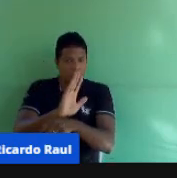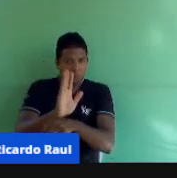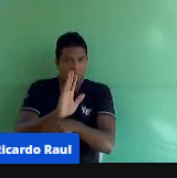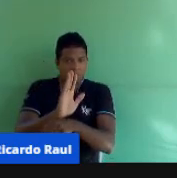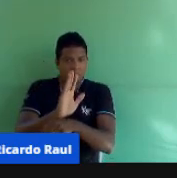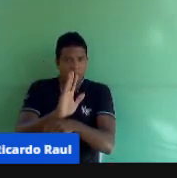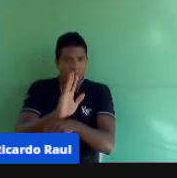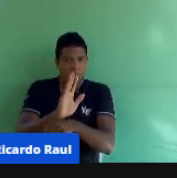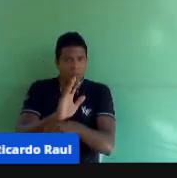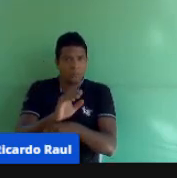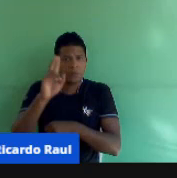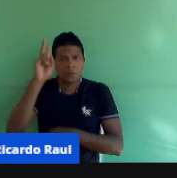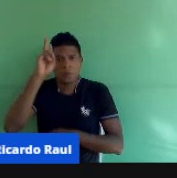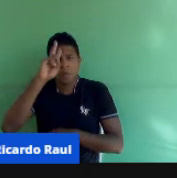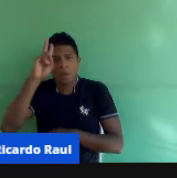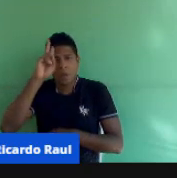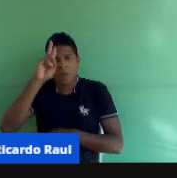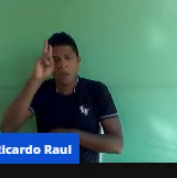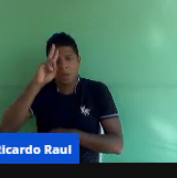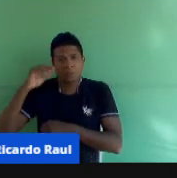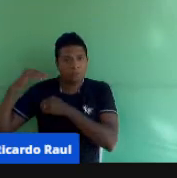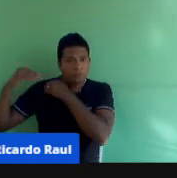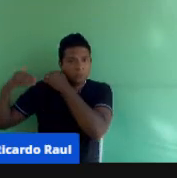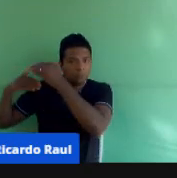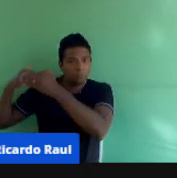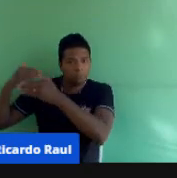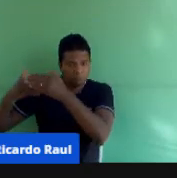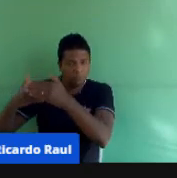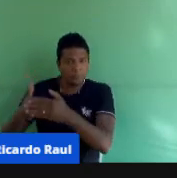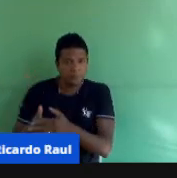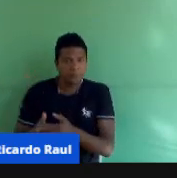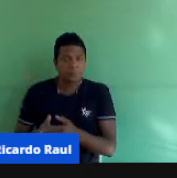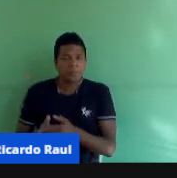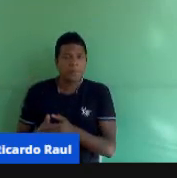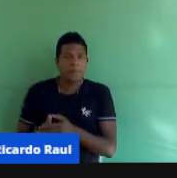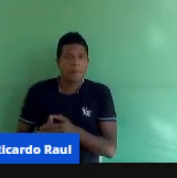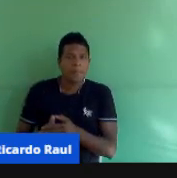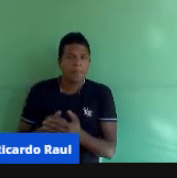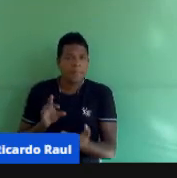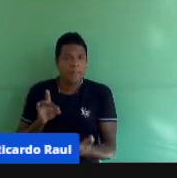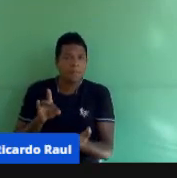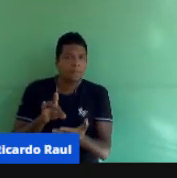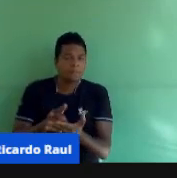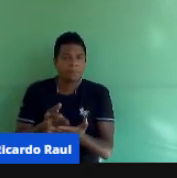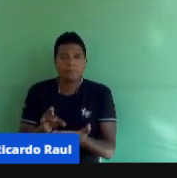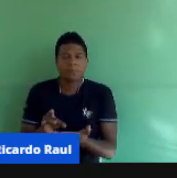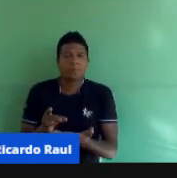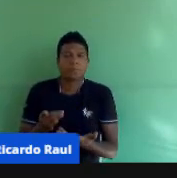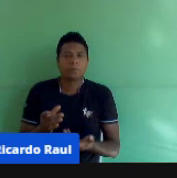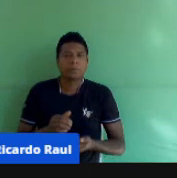agente histórico, na medida que eles vão interferir na realidade, ou seja, não